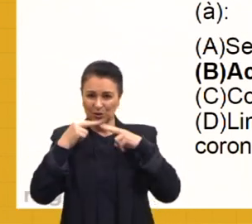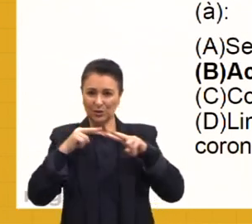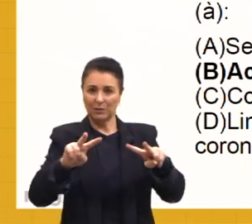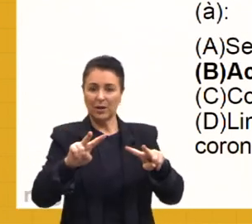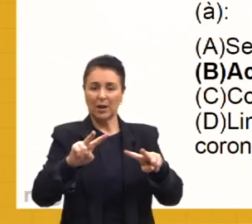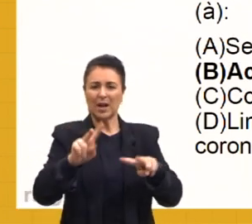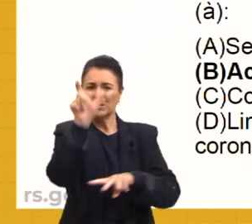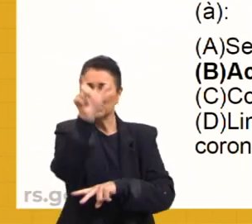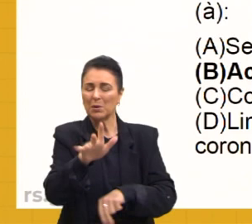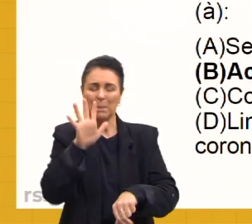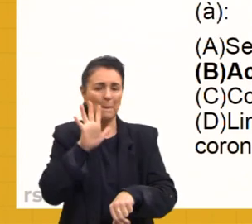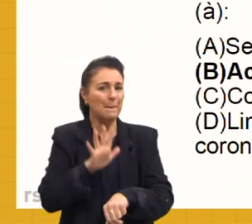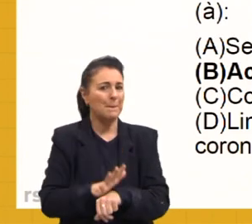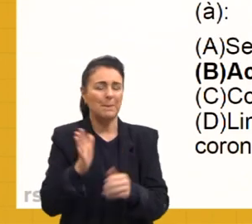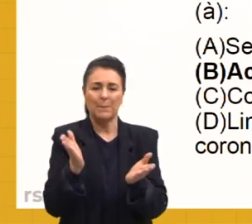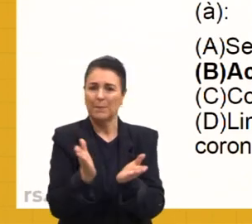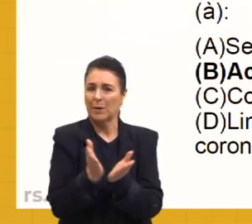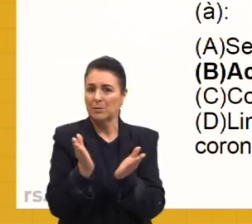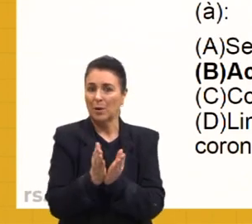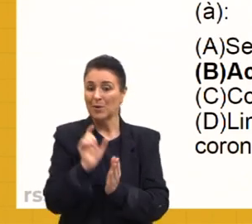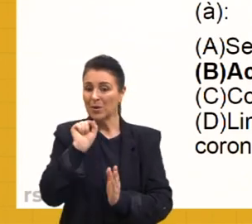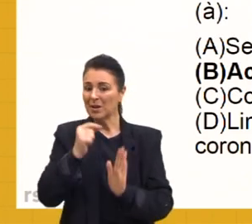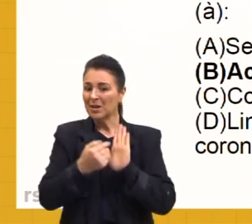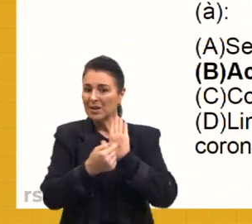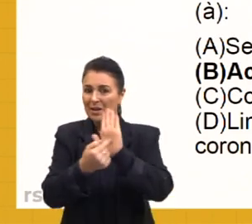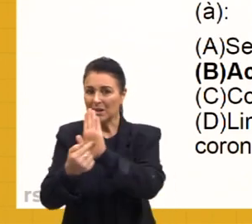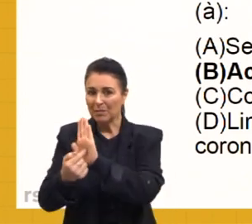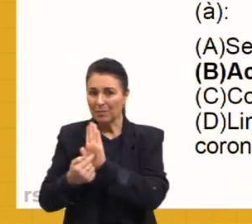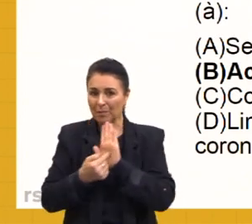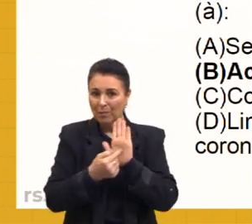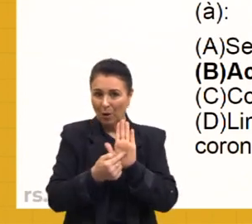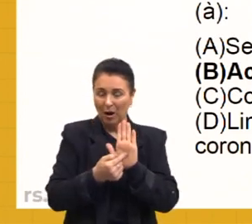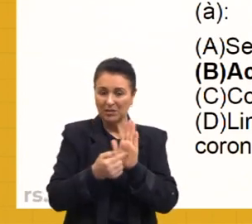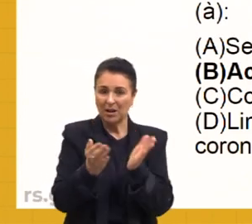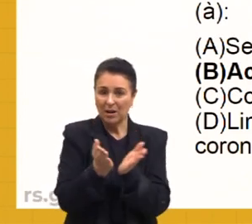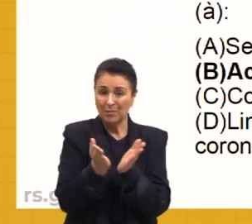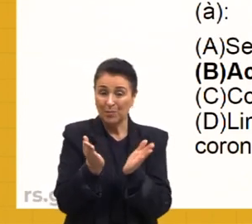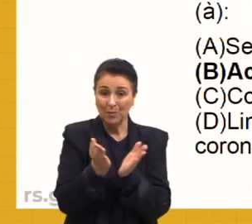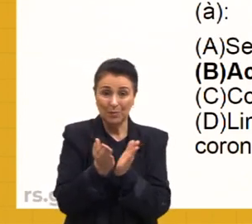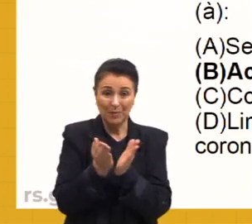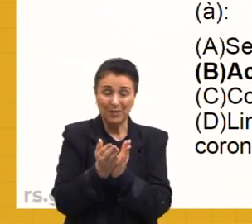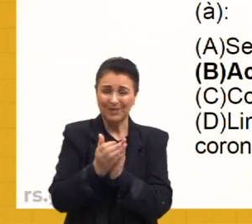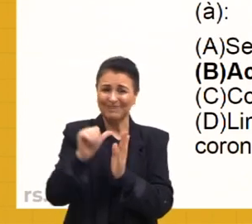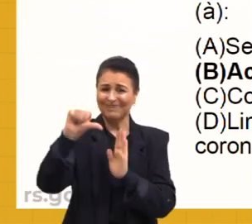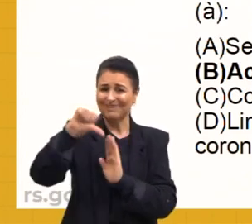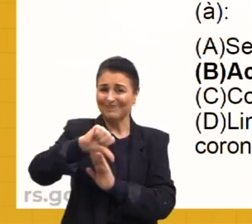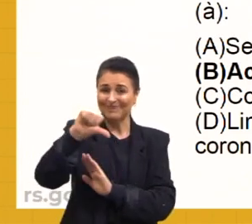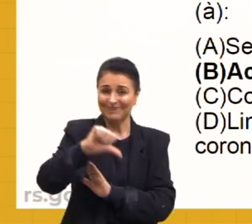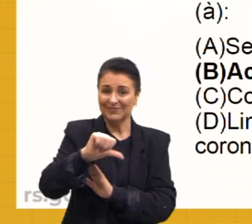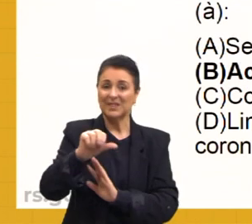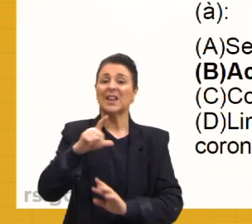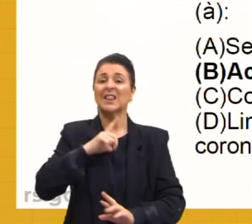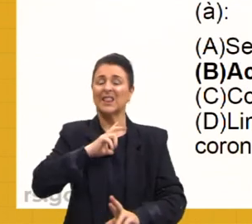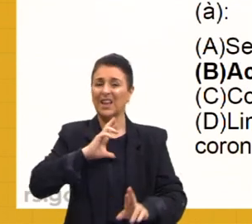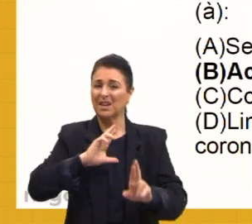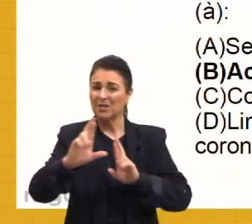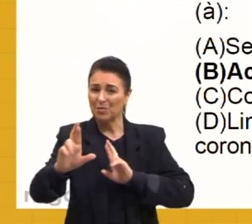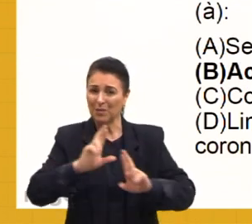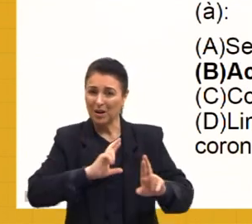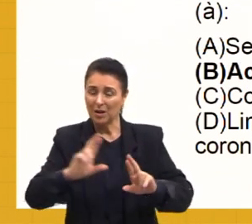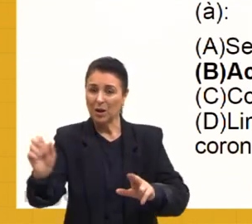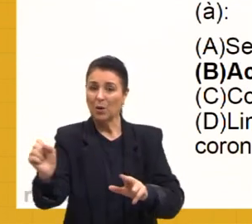mais pobres. Um dos fatores indicativos para definir a pobreza extrema está relacionado com a